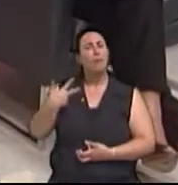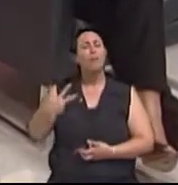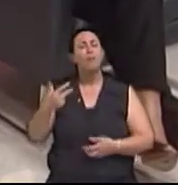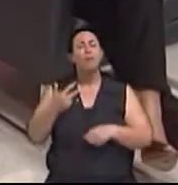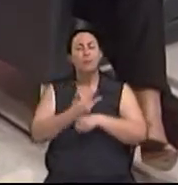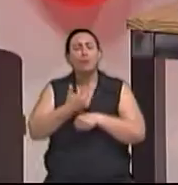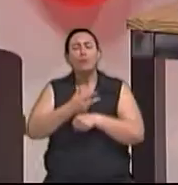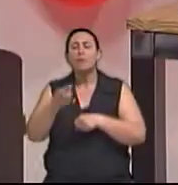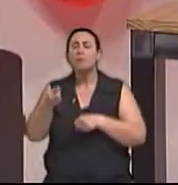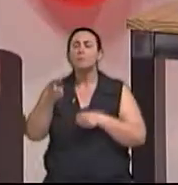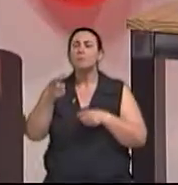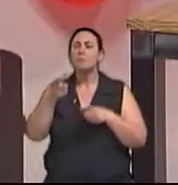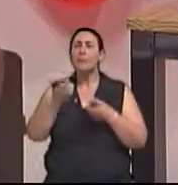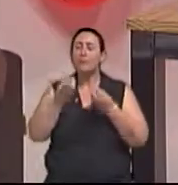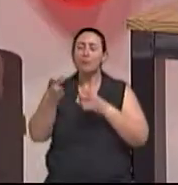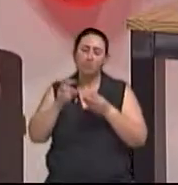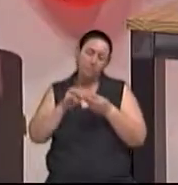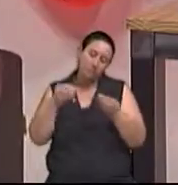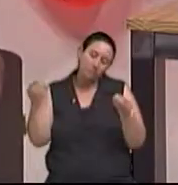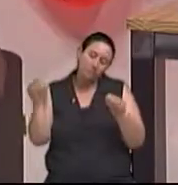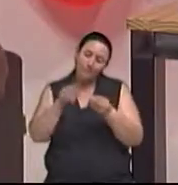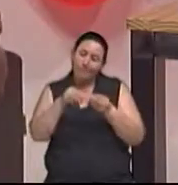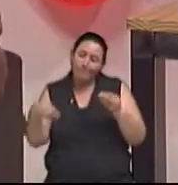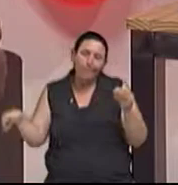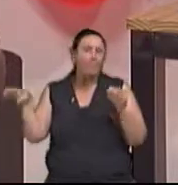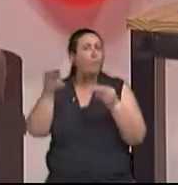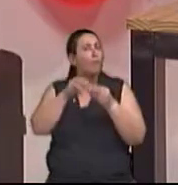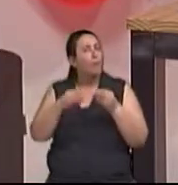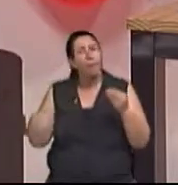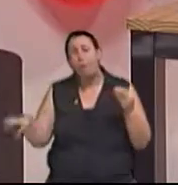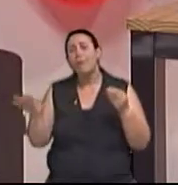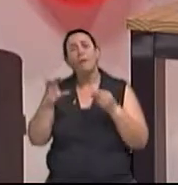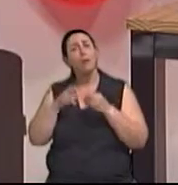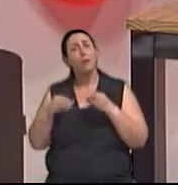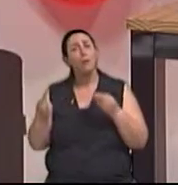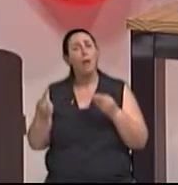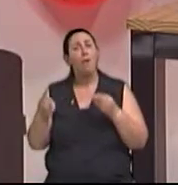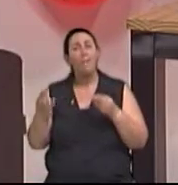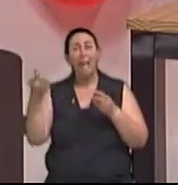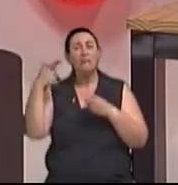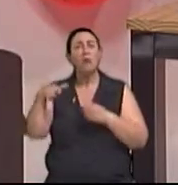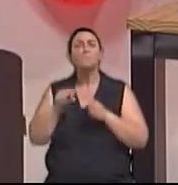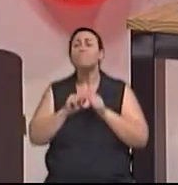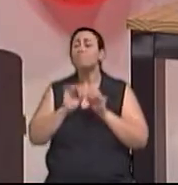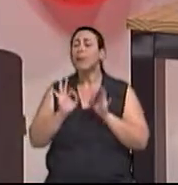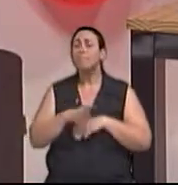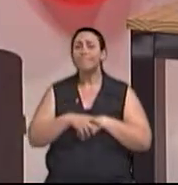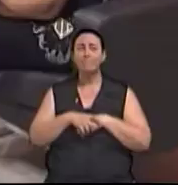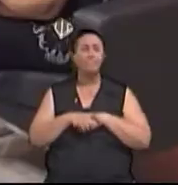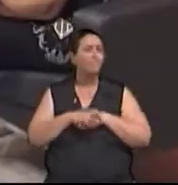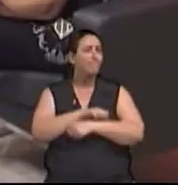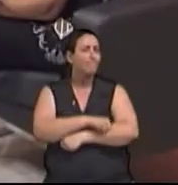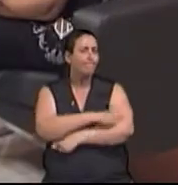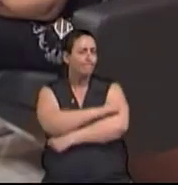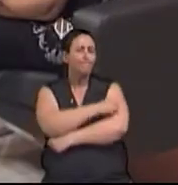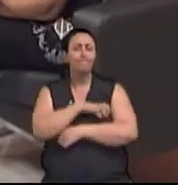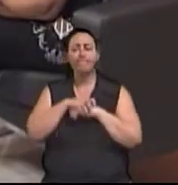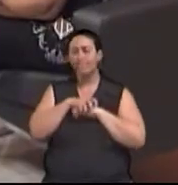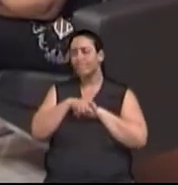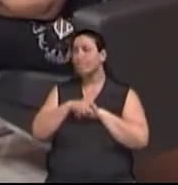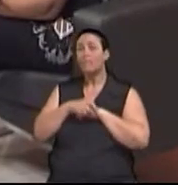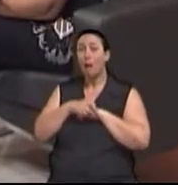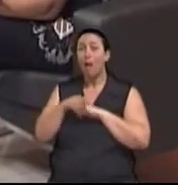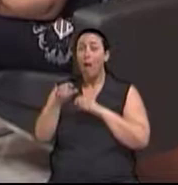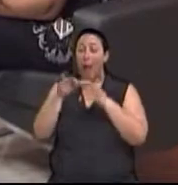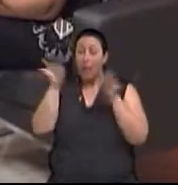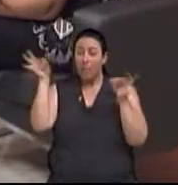desenrolar as linhas desfiar as linhas e deixou de se machucar porque ela mantinha as Mãos ocupadas mantinha as